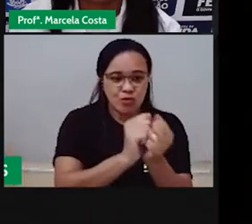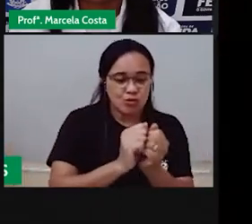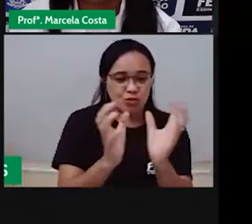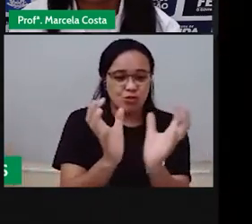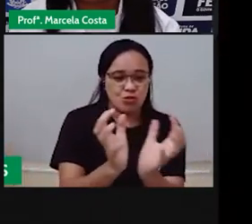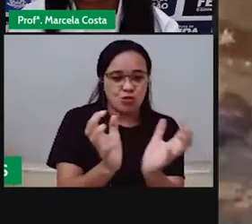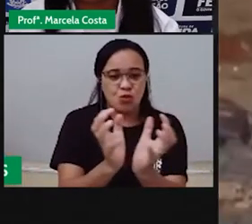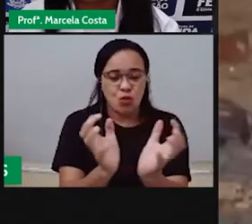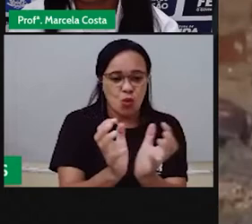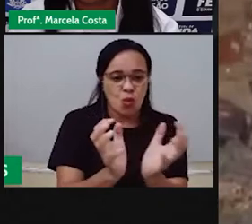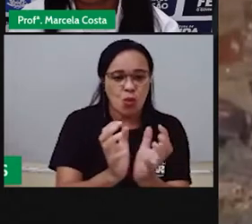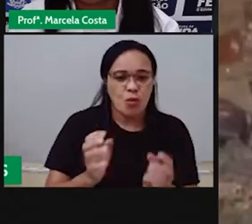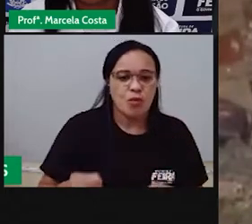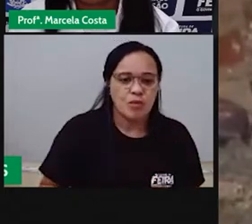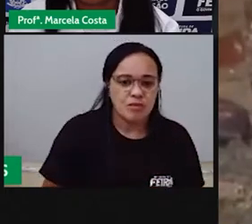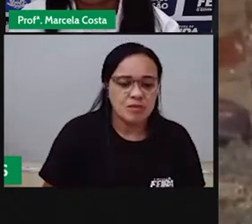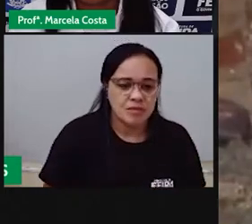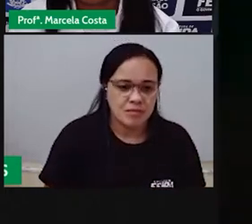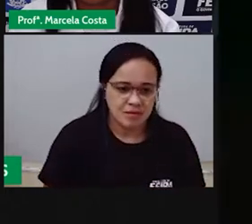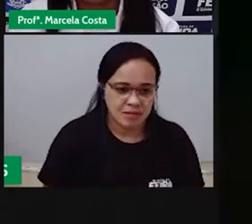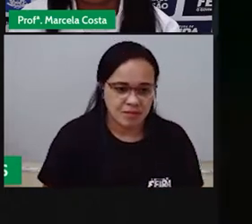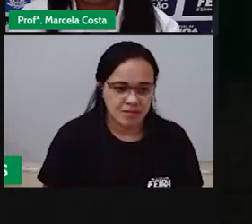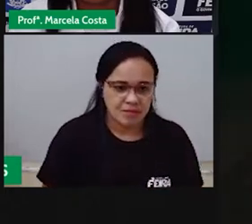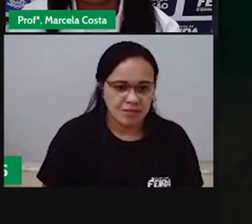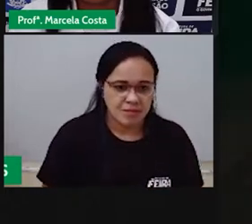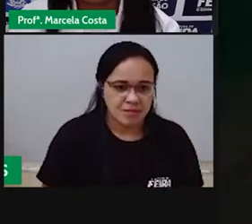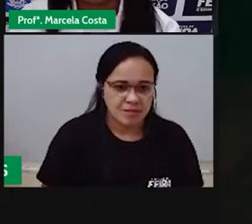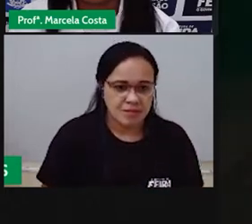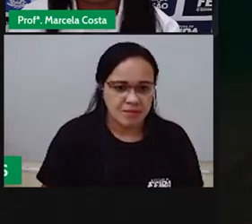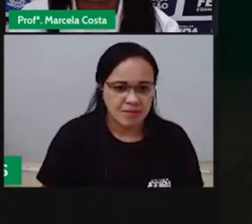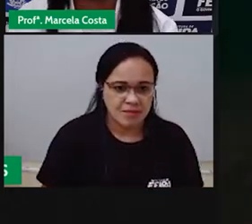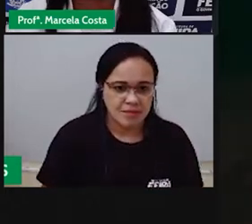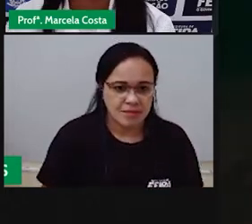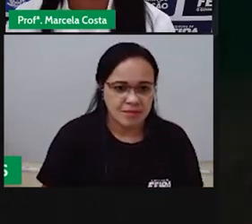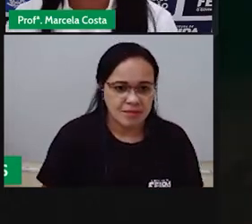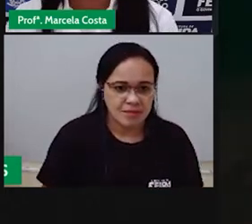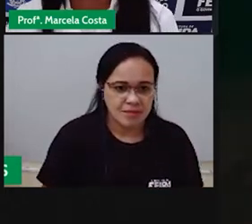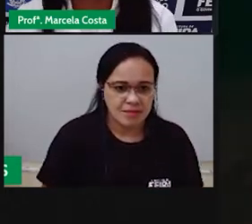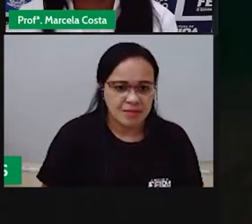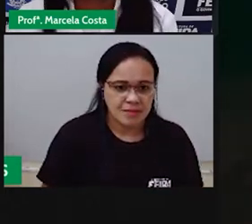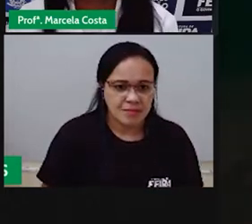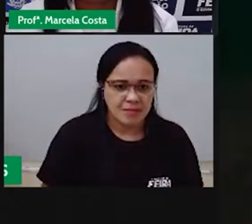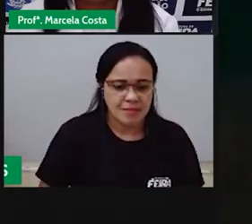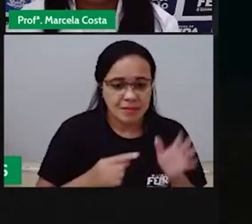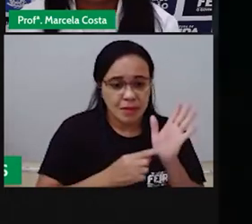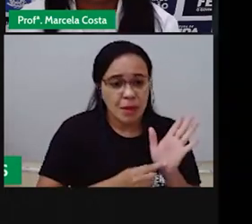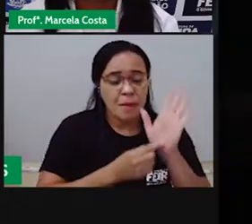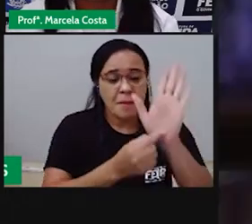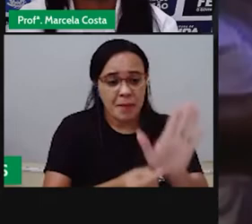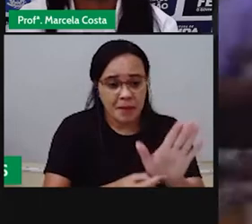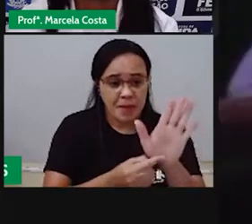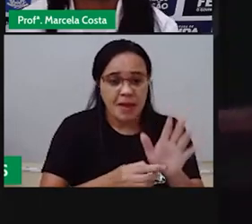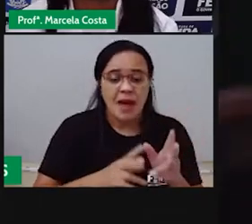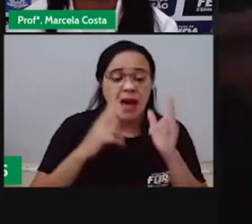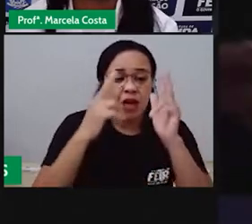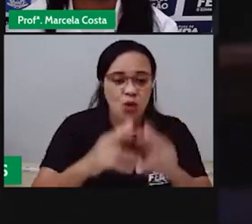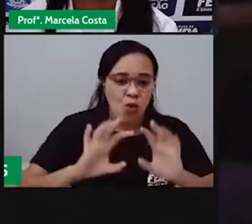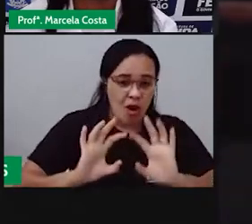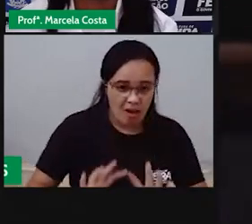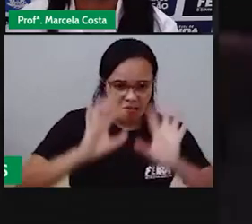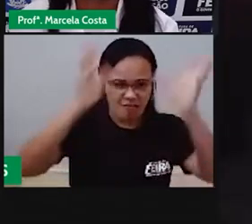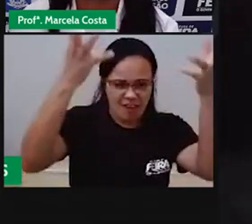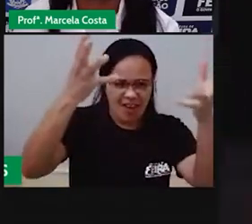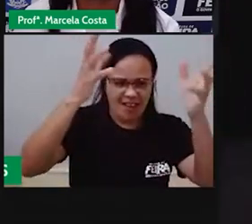Quando eles estavam acampando, que se apresentam em um verdadeiro espetáculo.